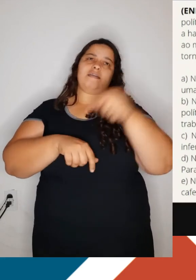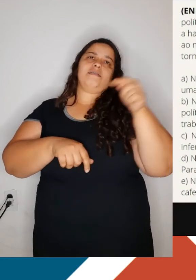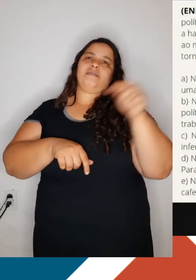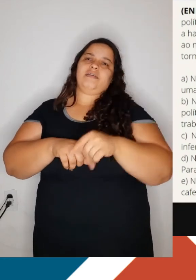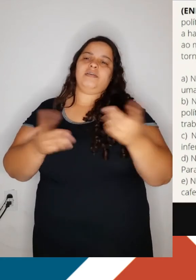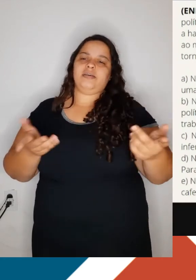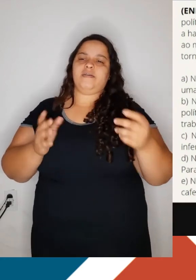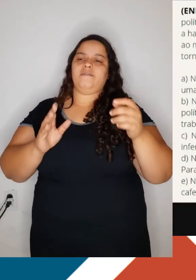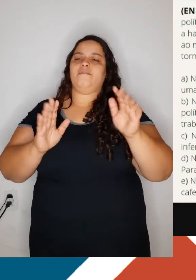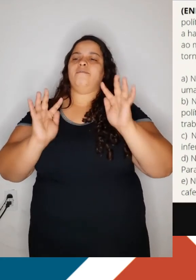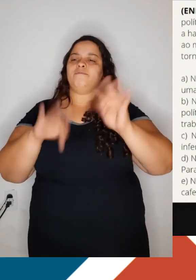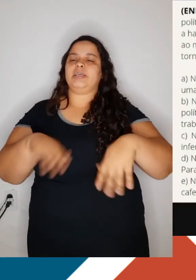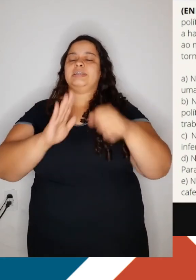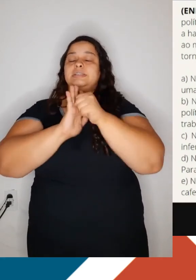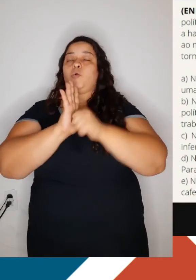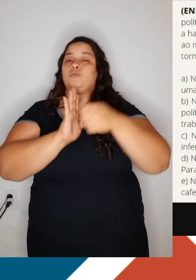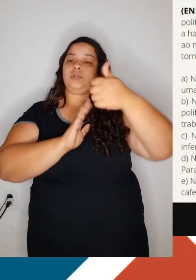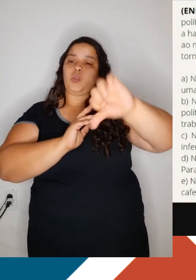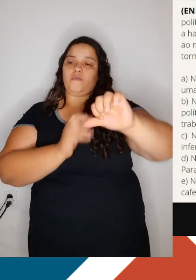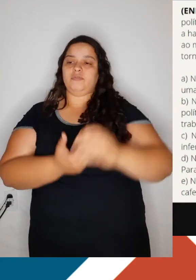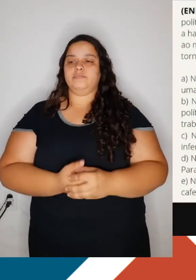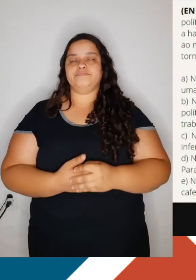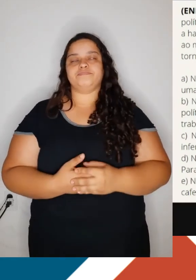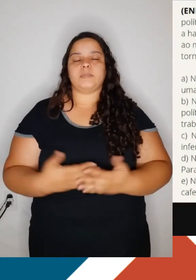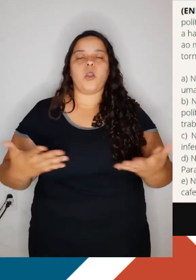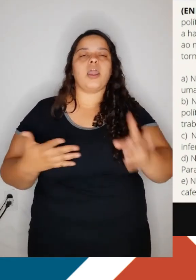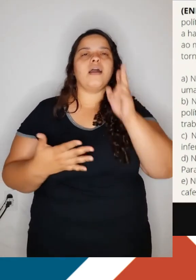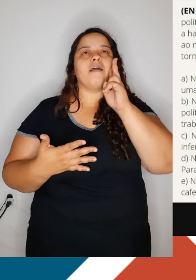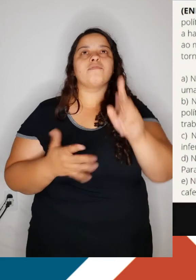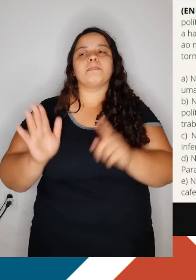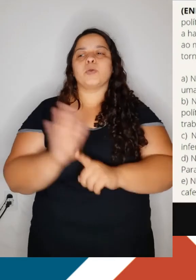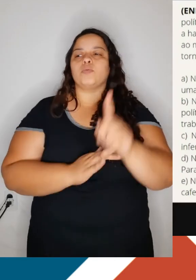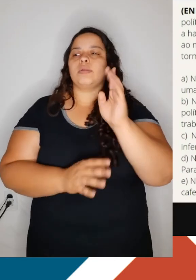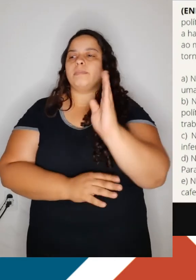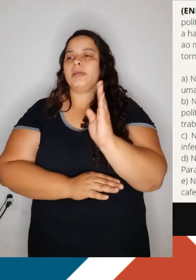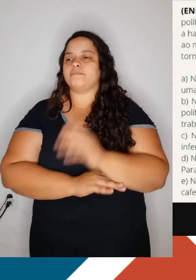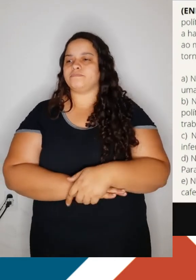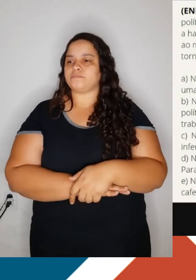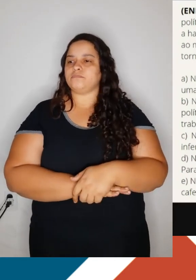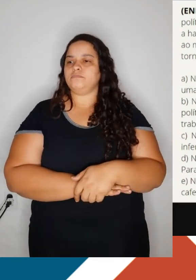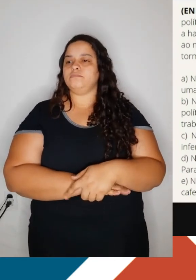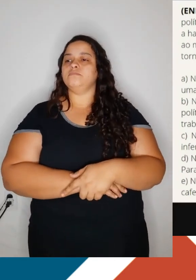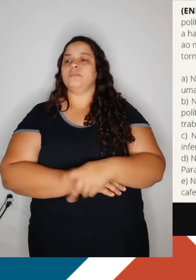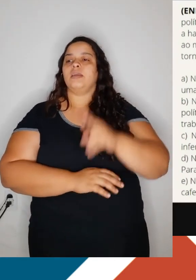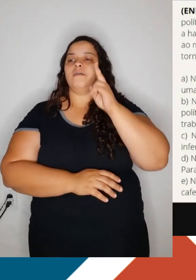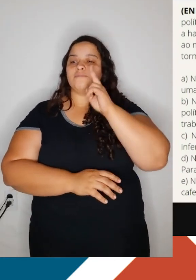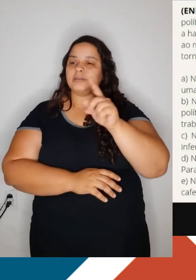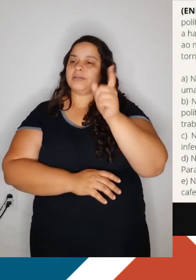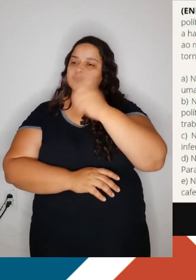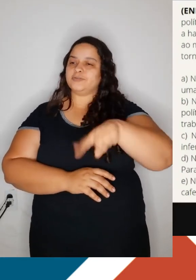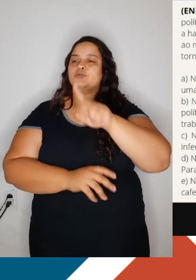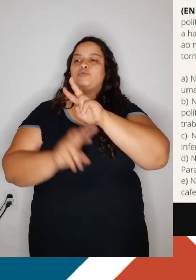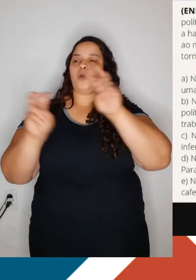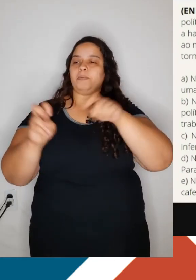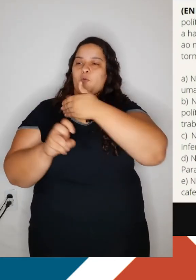final do século XIX, tá? De meados para o final do século XIX. Agora a gente vai ver a alternativa B. No confronto